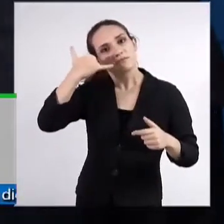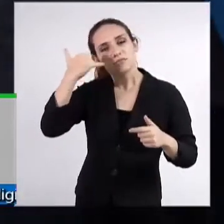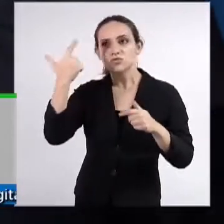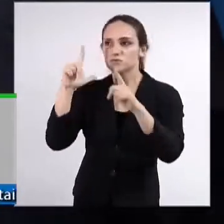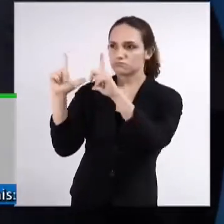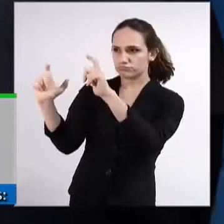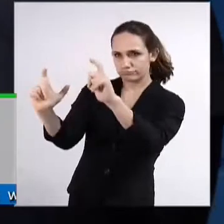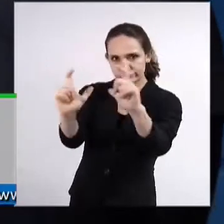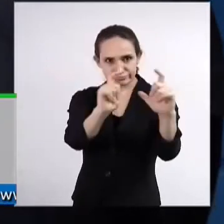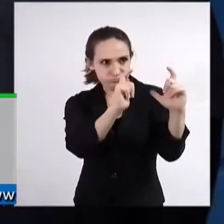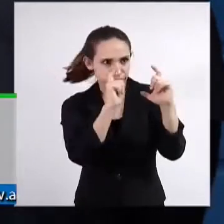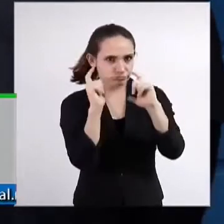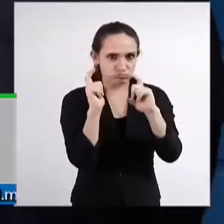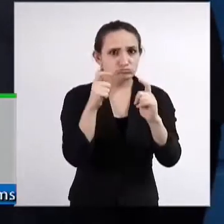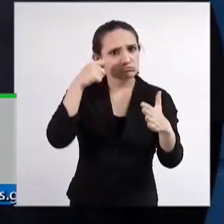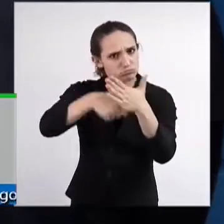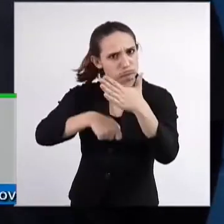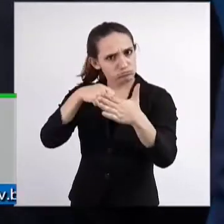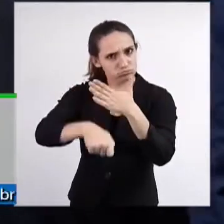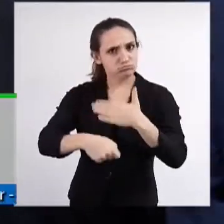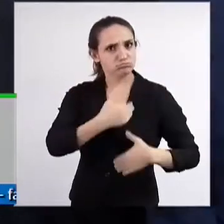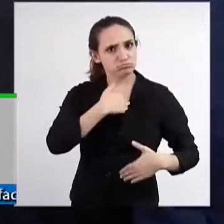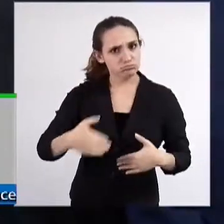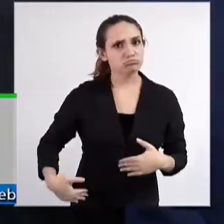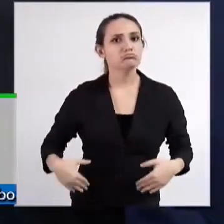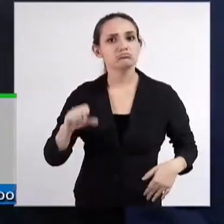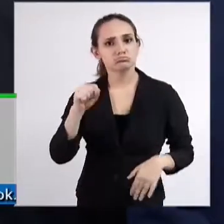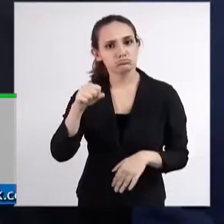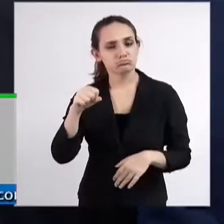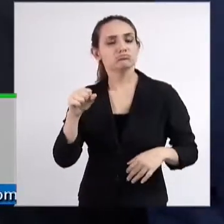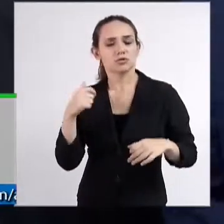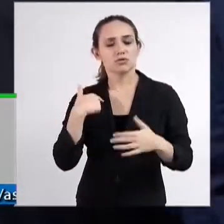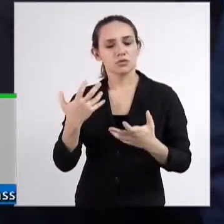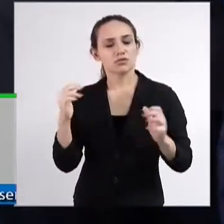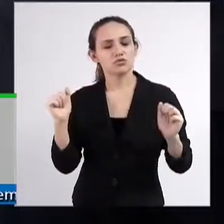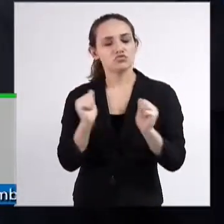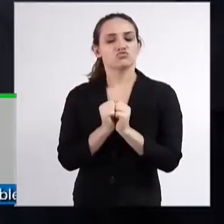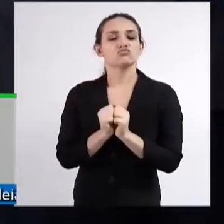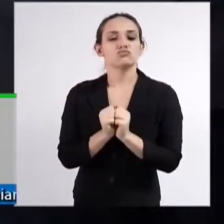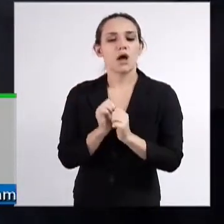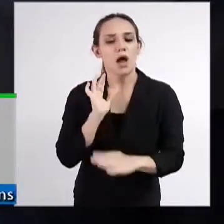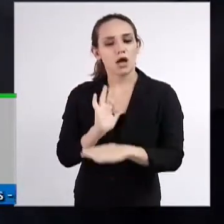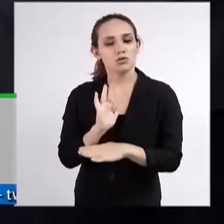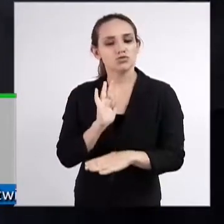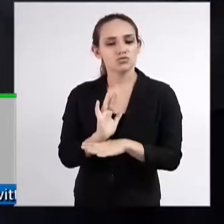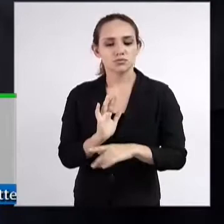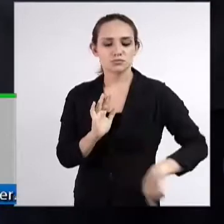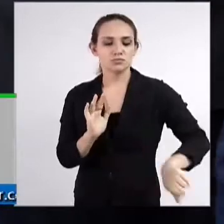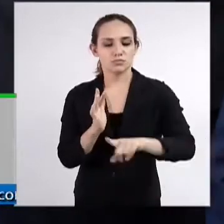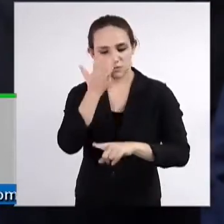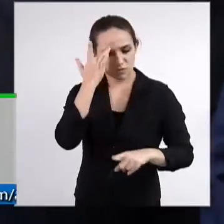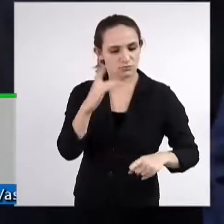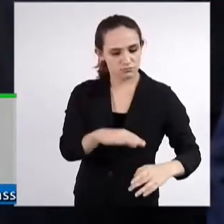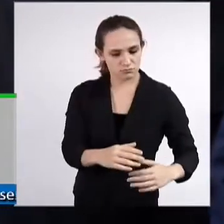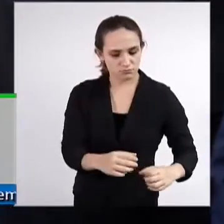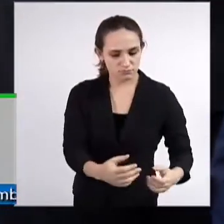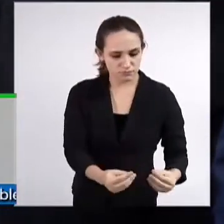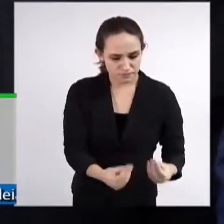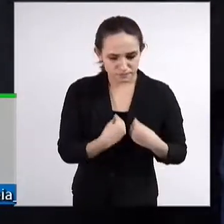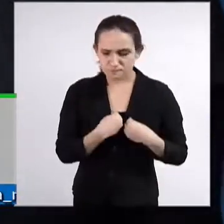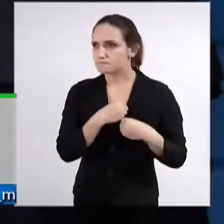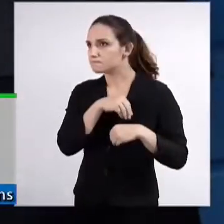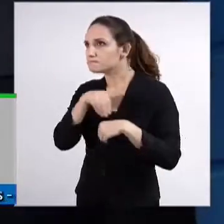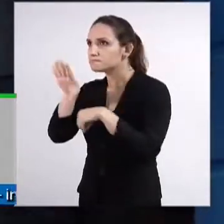alguma irregularidade e cobrar do setor público. Estamos aí para somar essas vozes que tanto aí têm nos chegado nos últimos